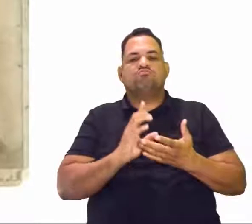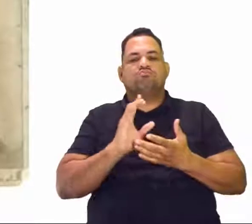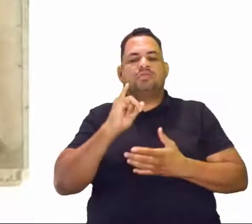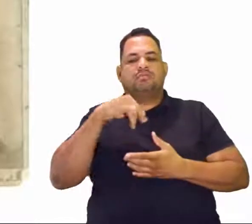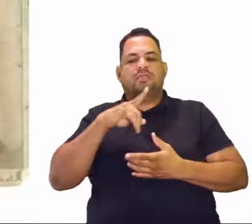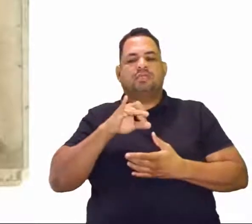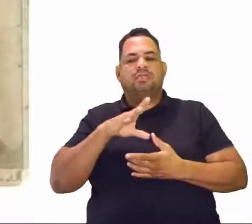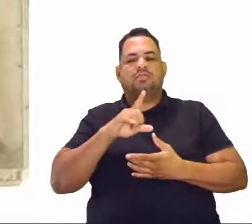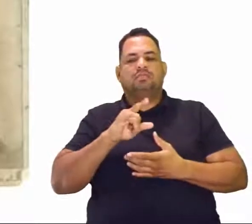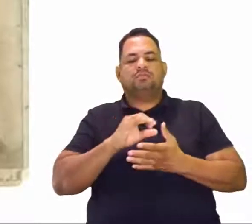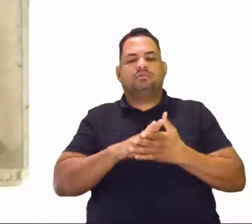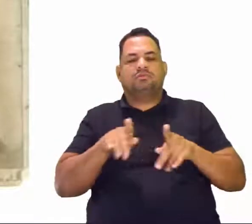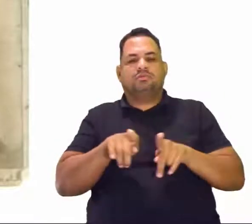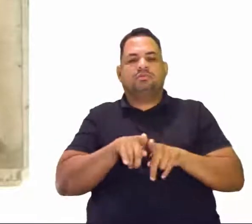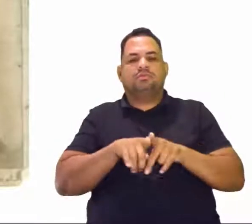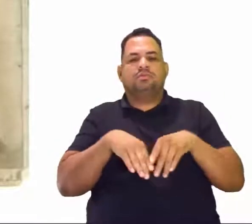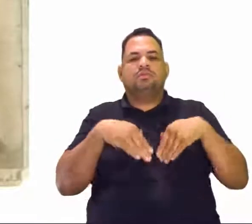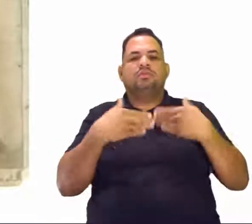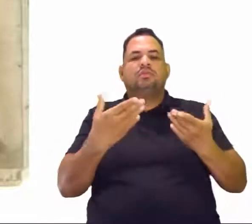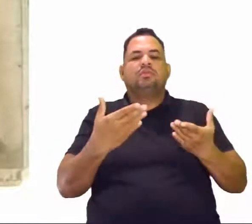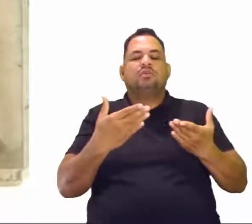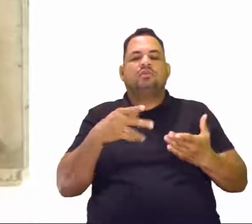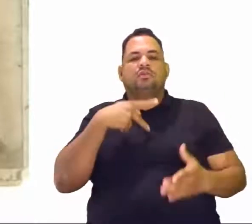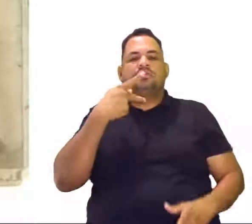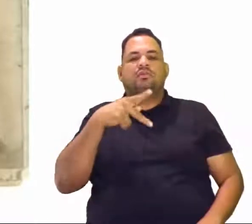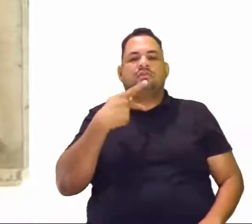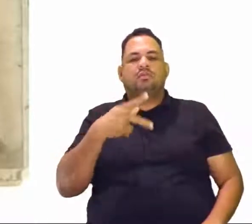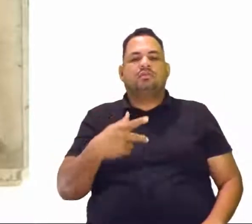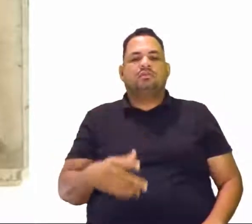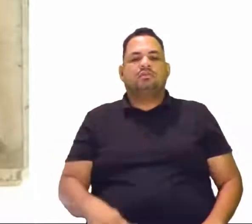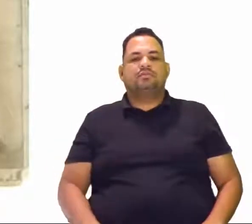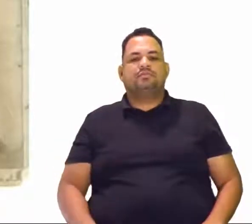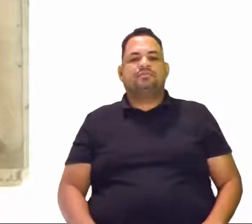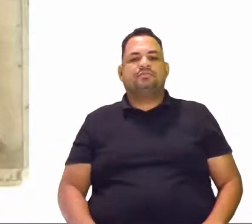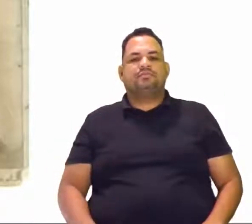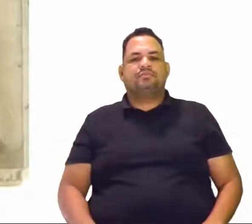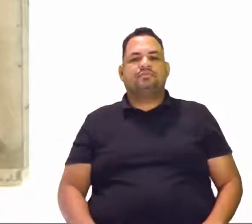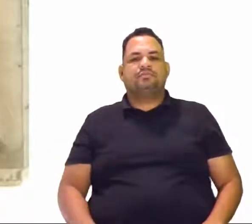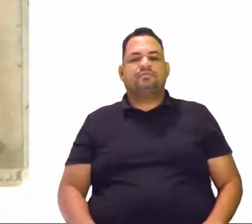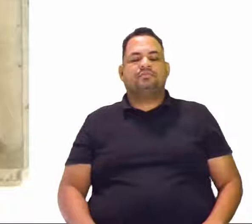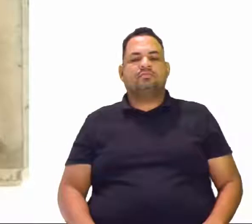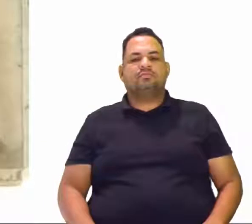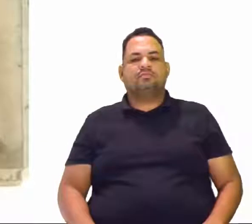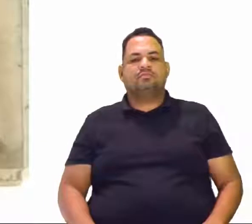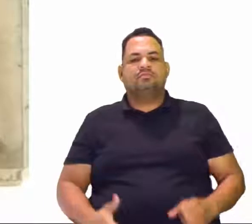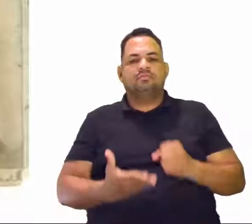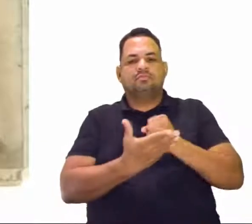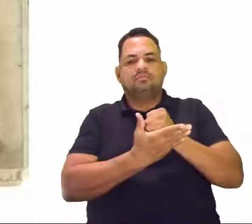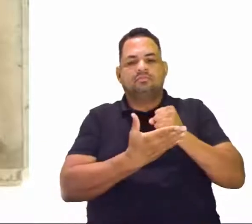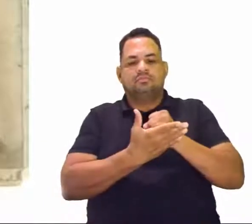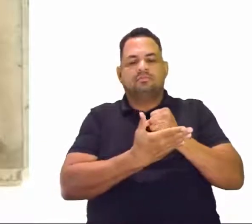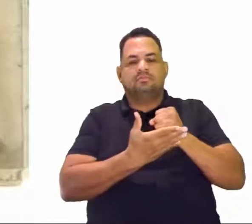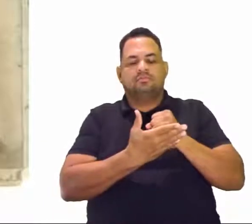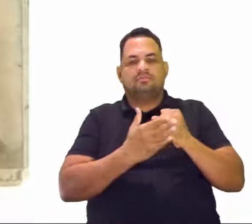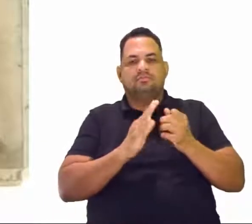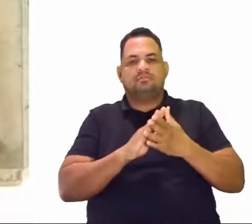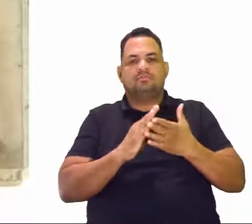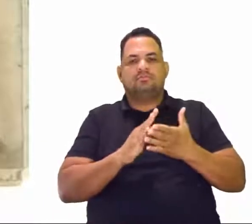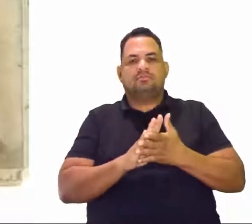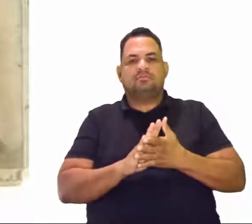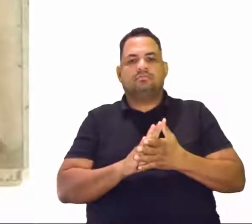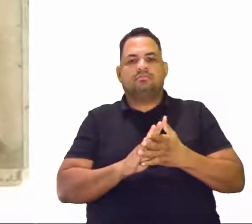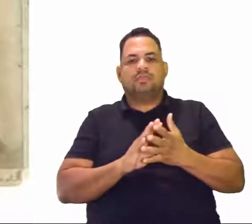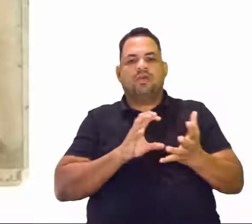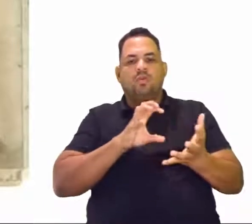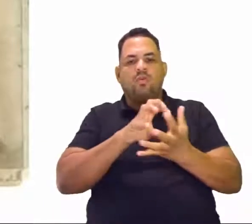imperialismo então como eu já falei para vocês né gente é a base para